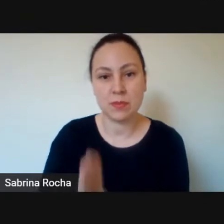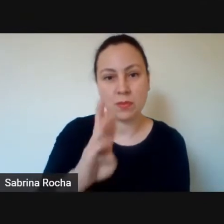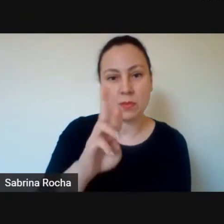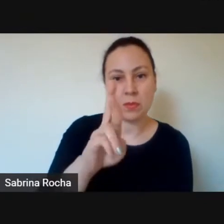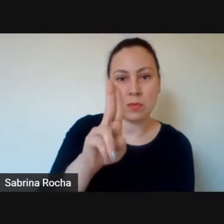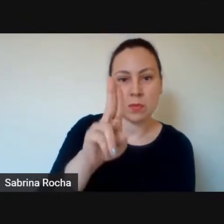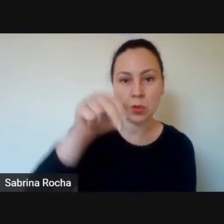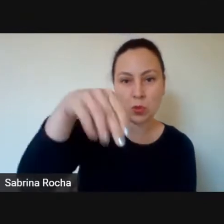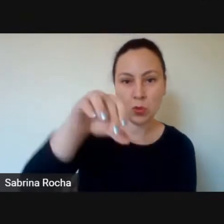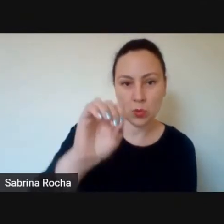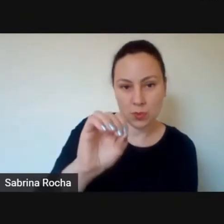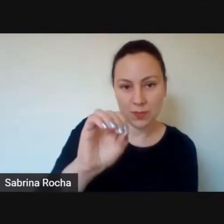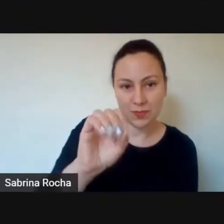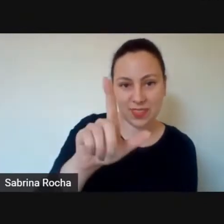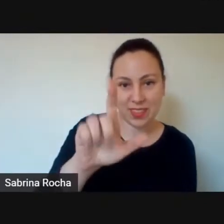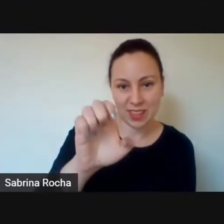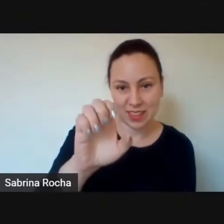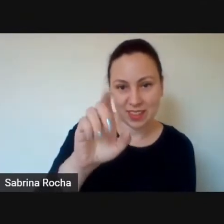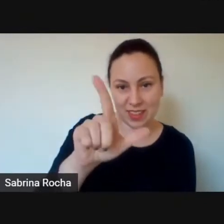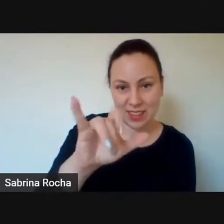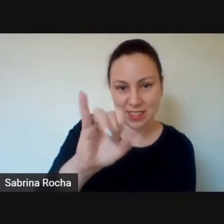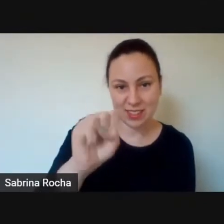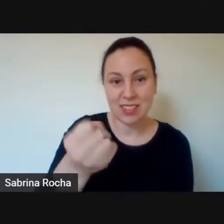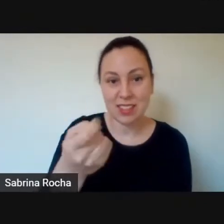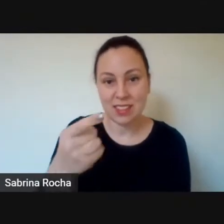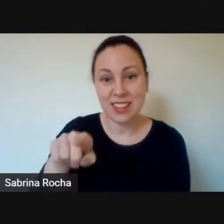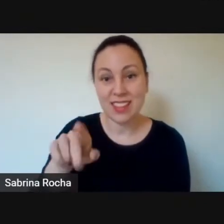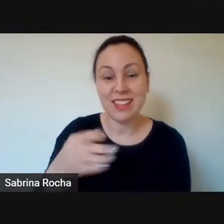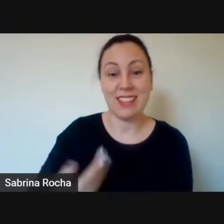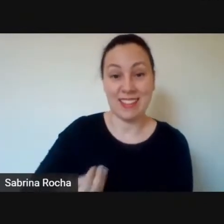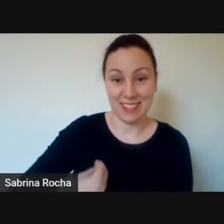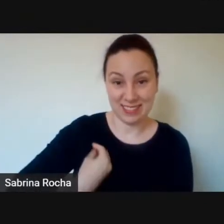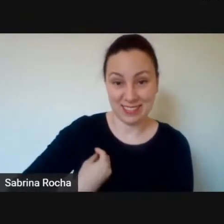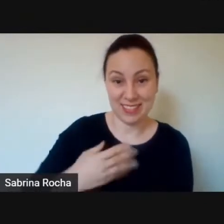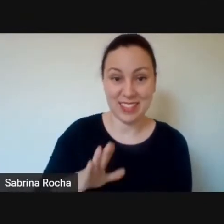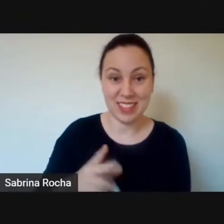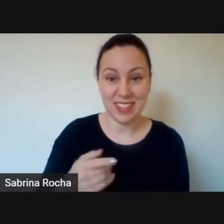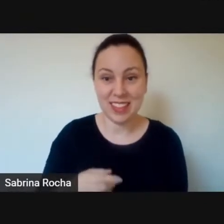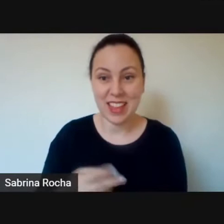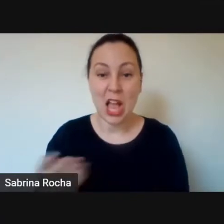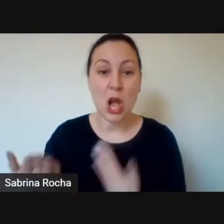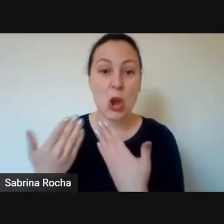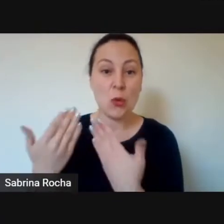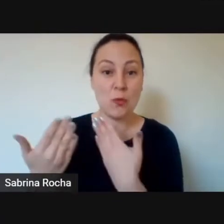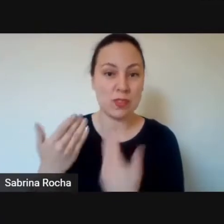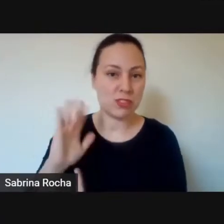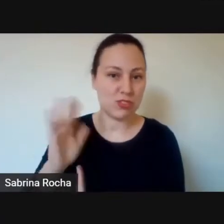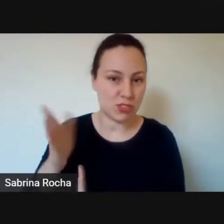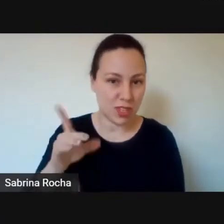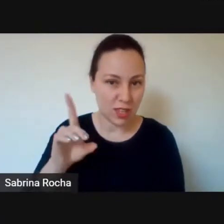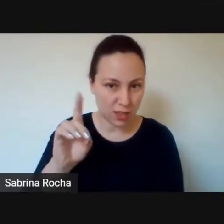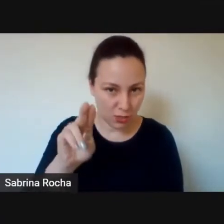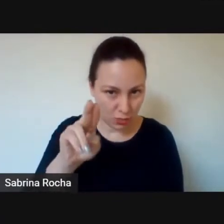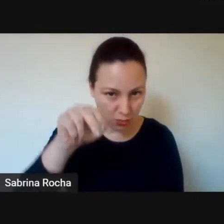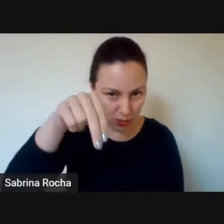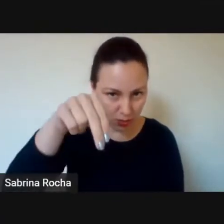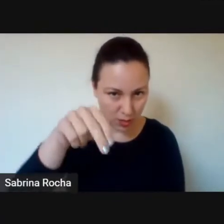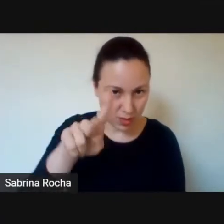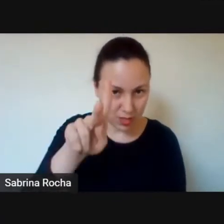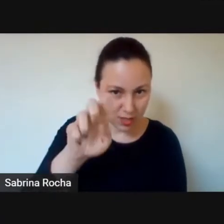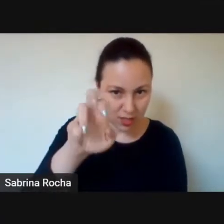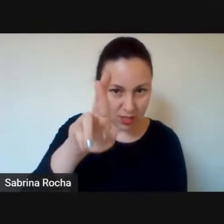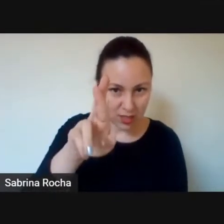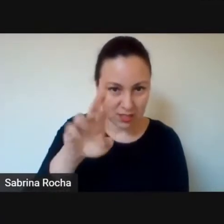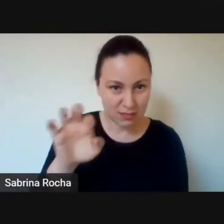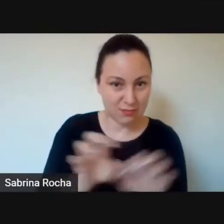produção, que está aqui com a gente, mas vocês não o veem, o Bruno Leles está conversando com o Dunker. Então, ele